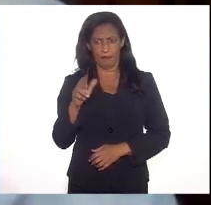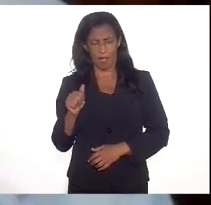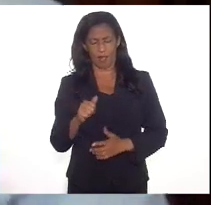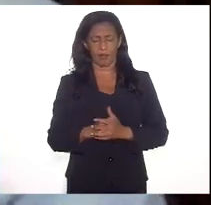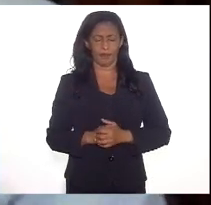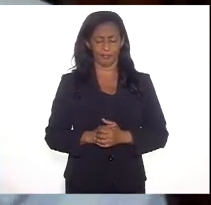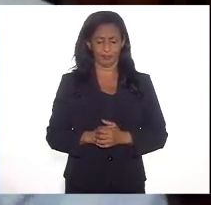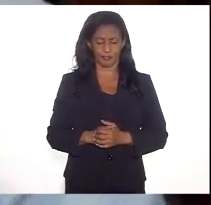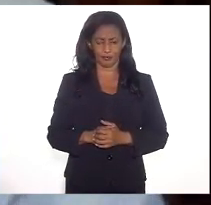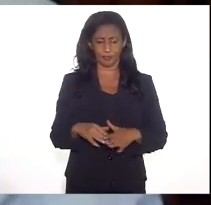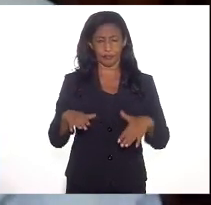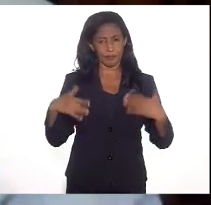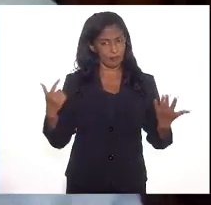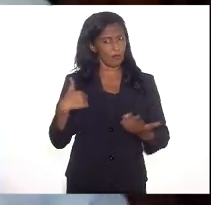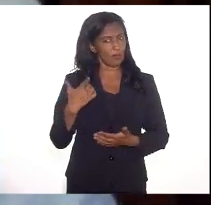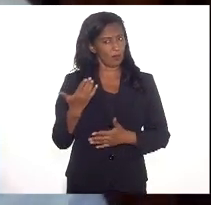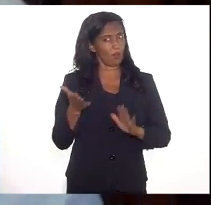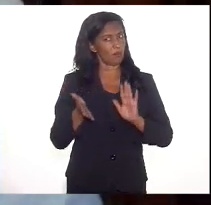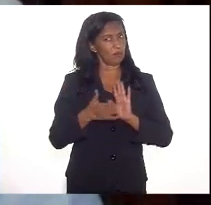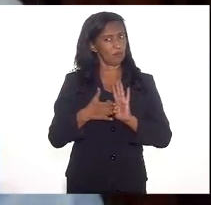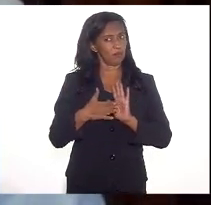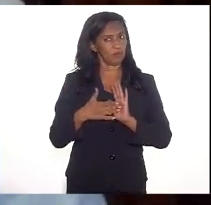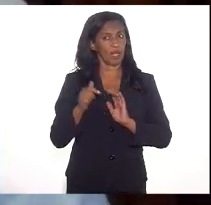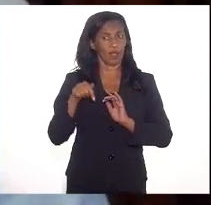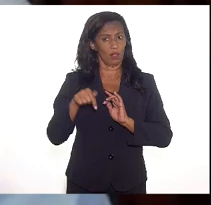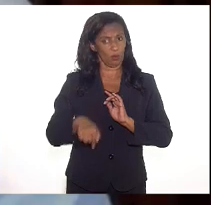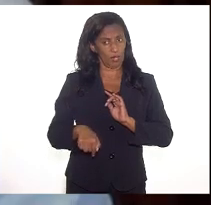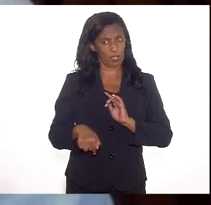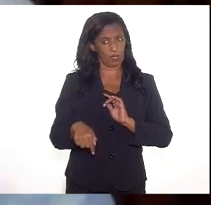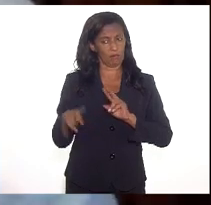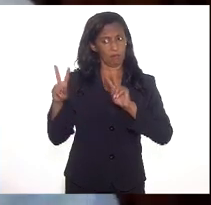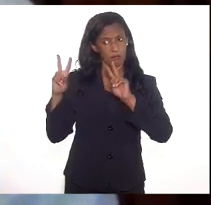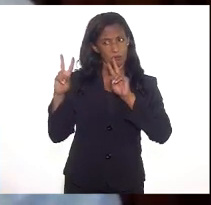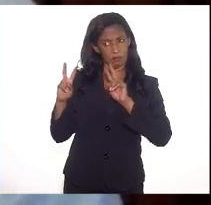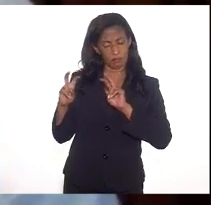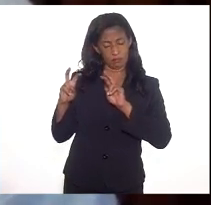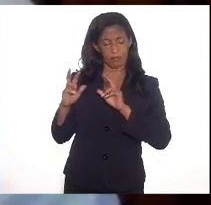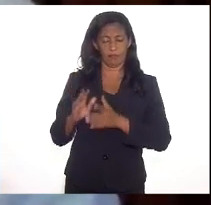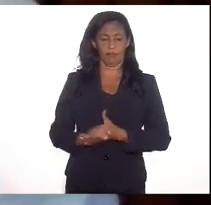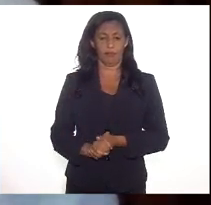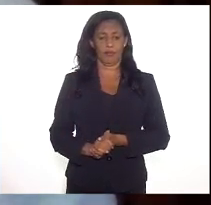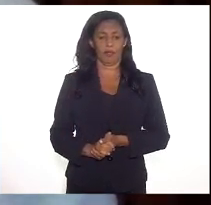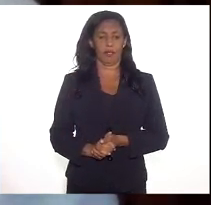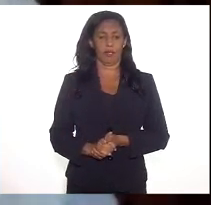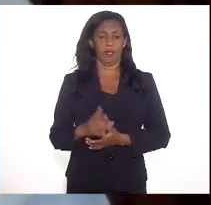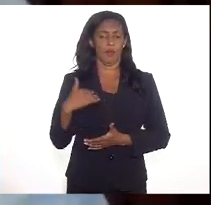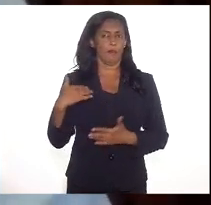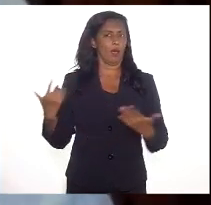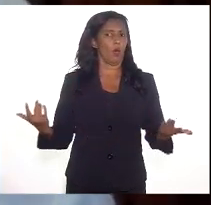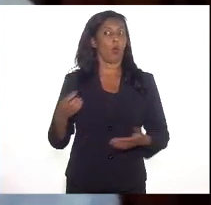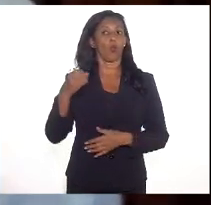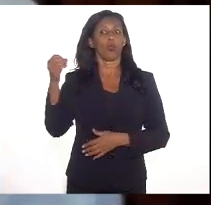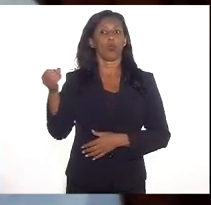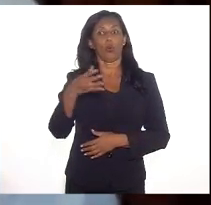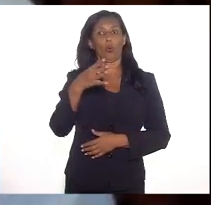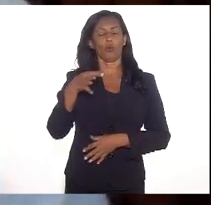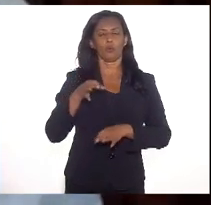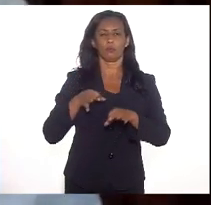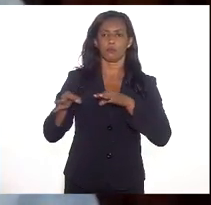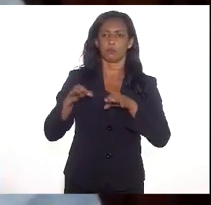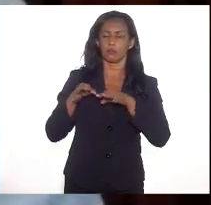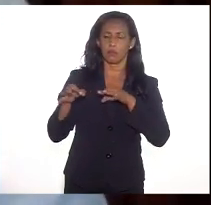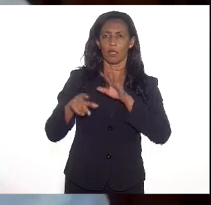até quero fazer uma proposta outra, não nesta matéria, que nós estabelecêssemos aqui um novo projeto de lei, um